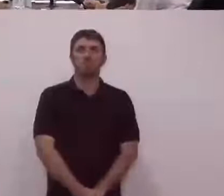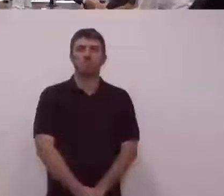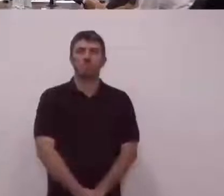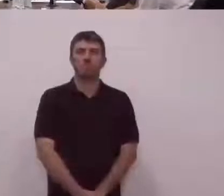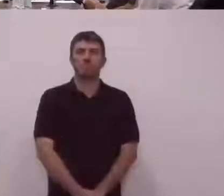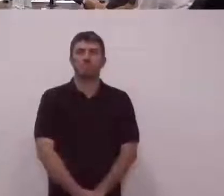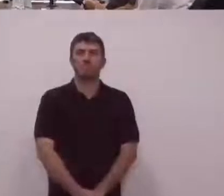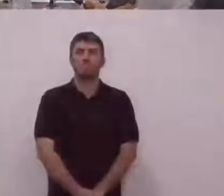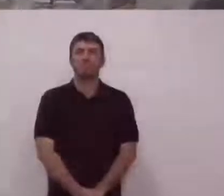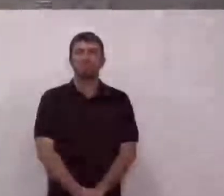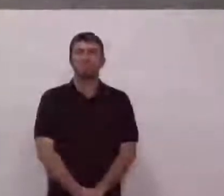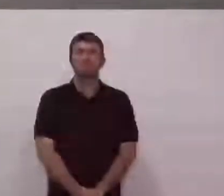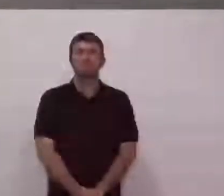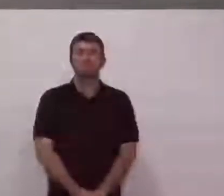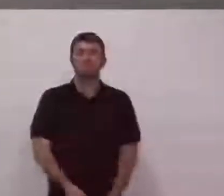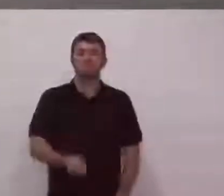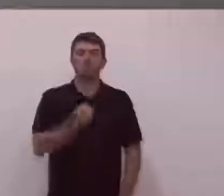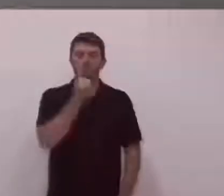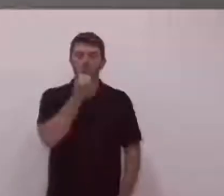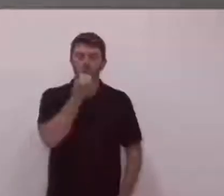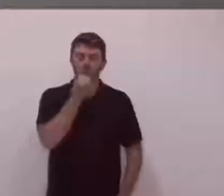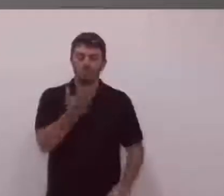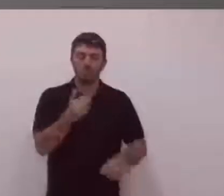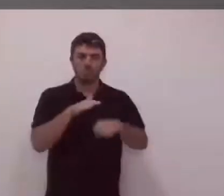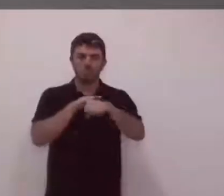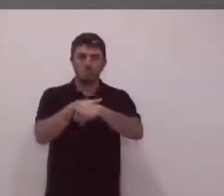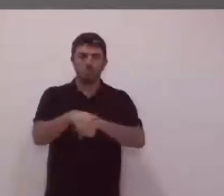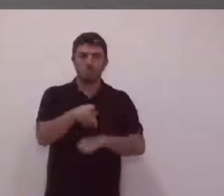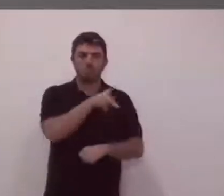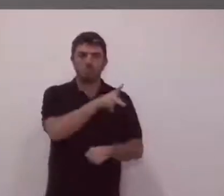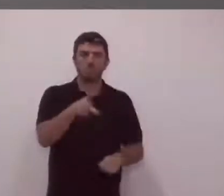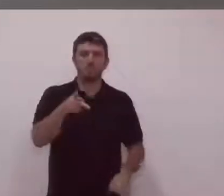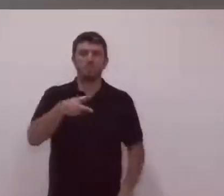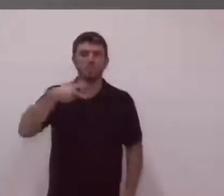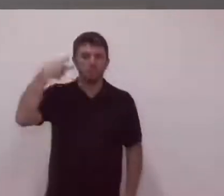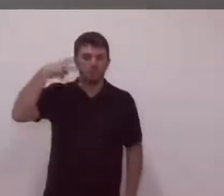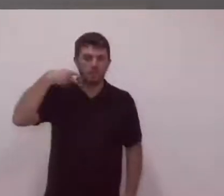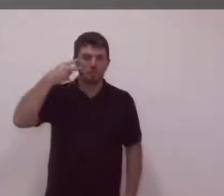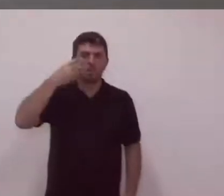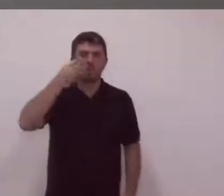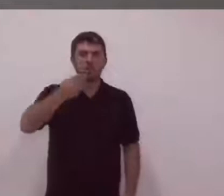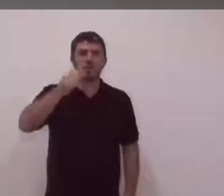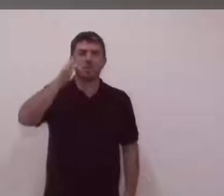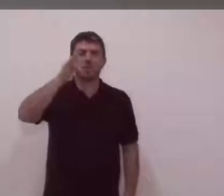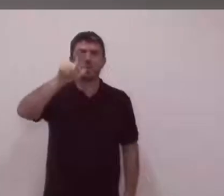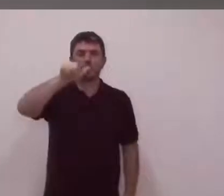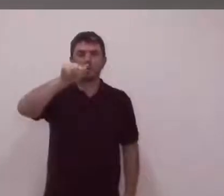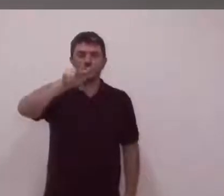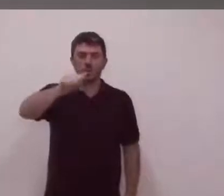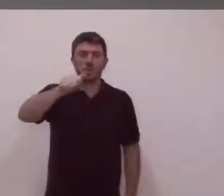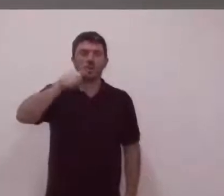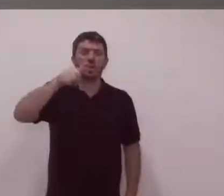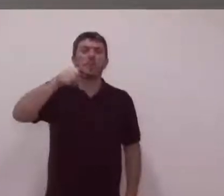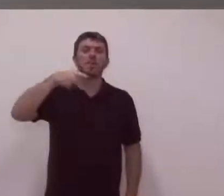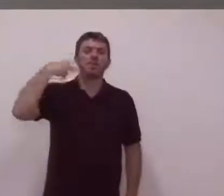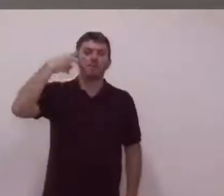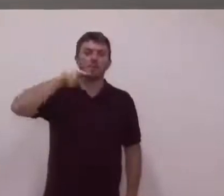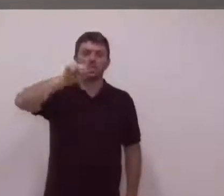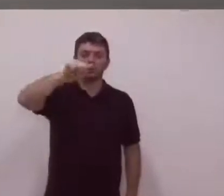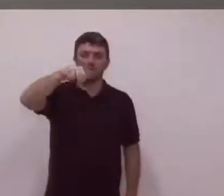boa noite presidente demais vereadores vereadora Flávia Ana ele que nos assiste pela internet